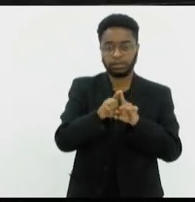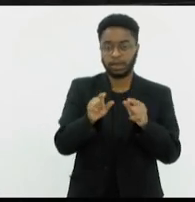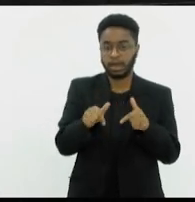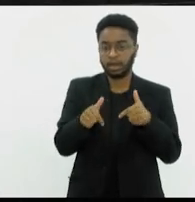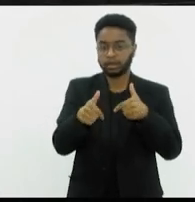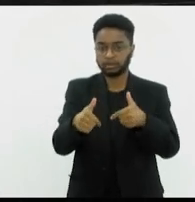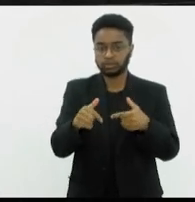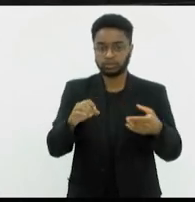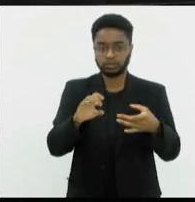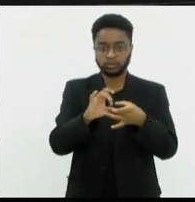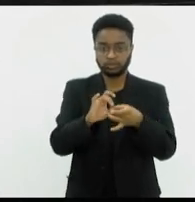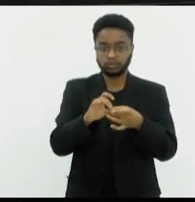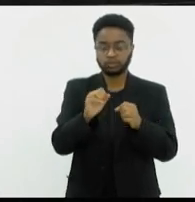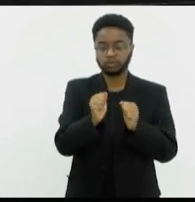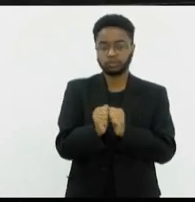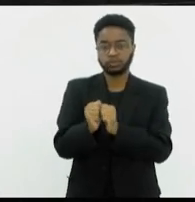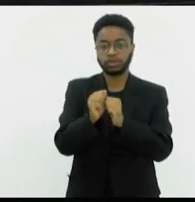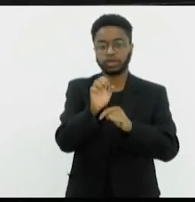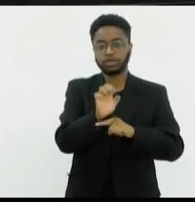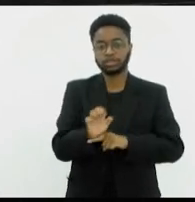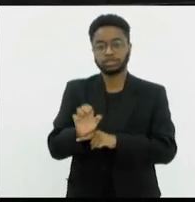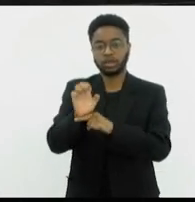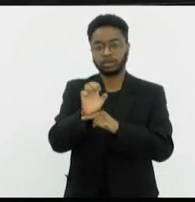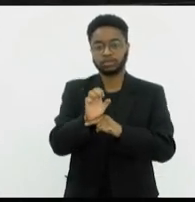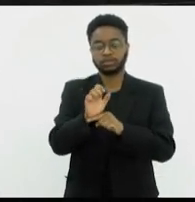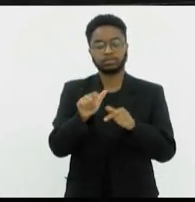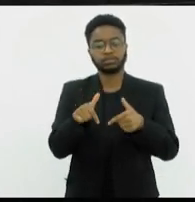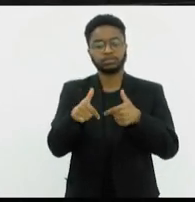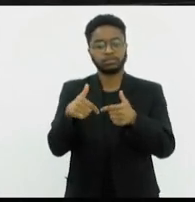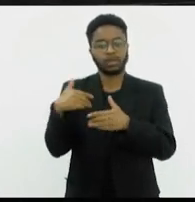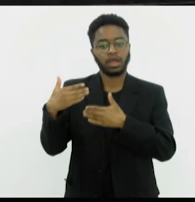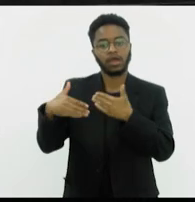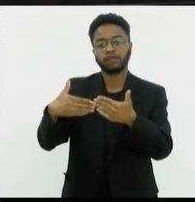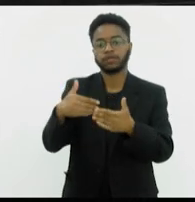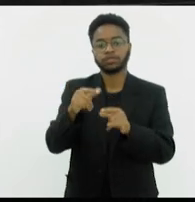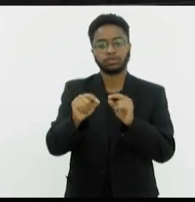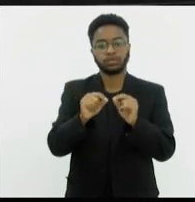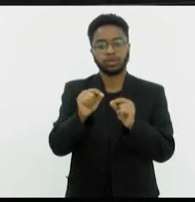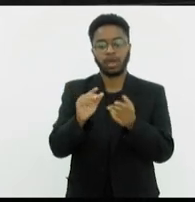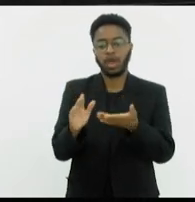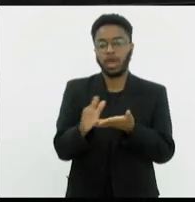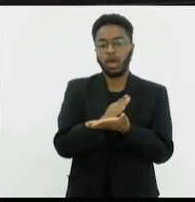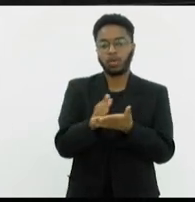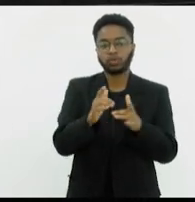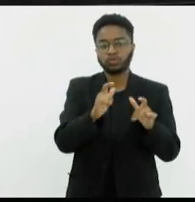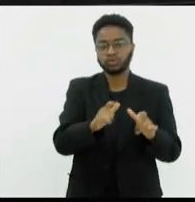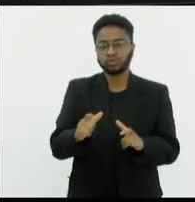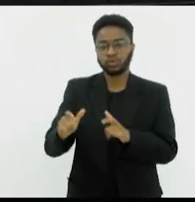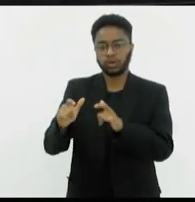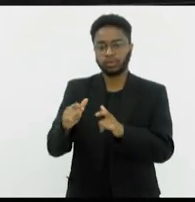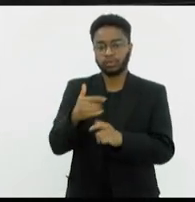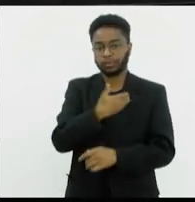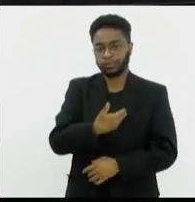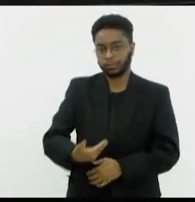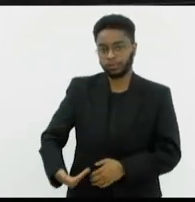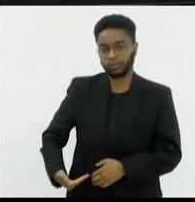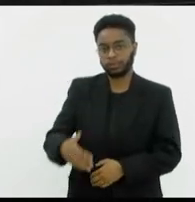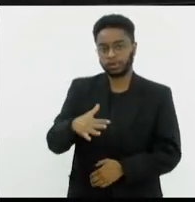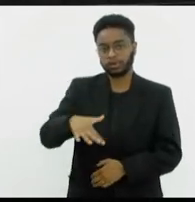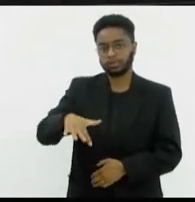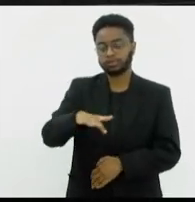nesses estados? Iniciativas avançadas. Que algumas unidades públicas de